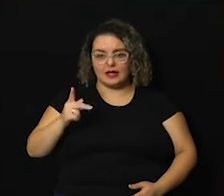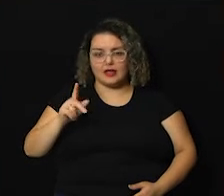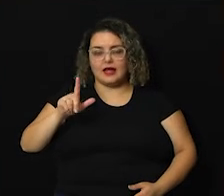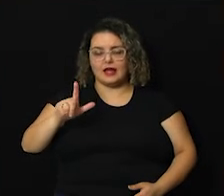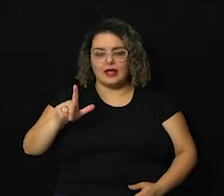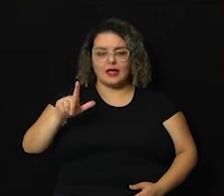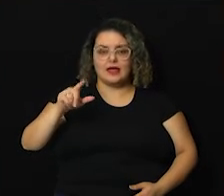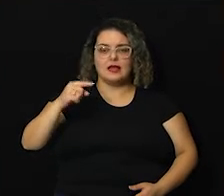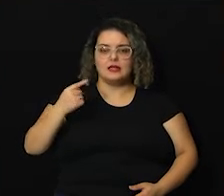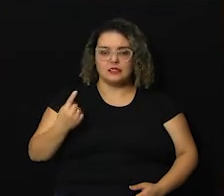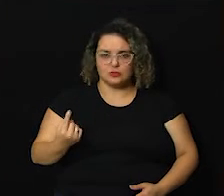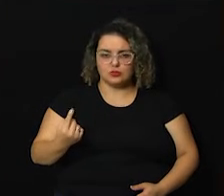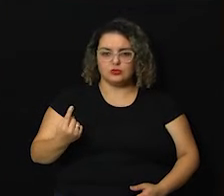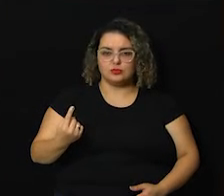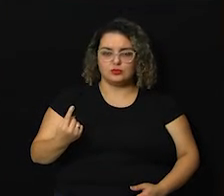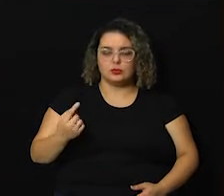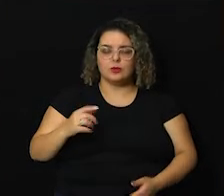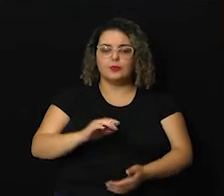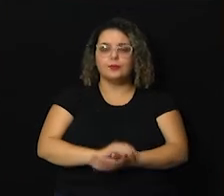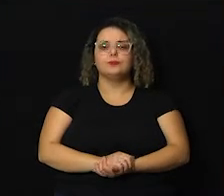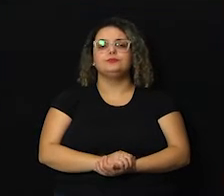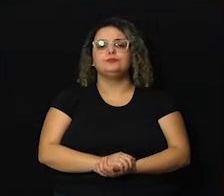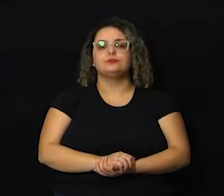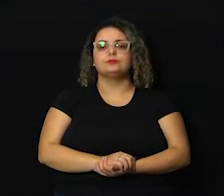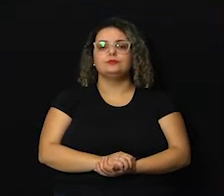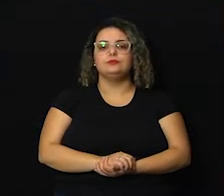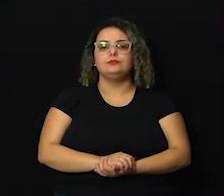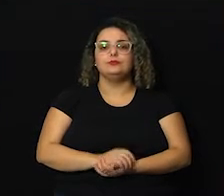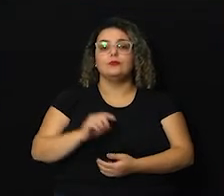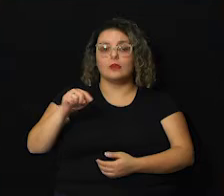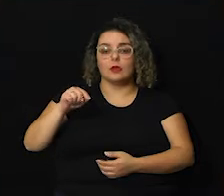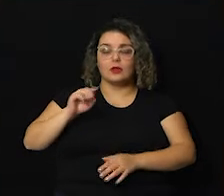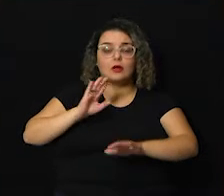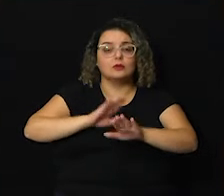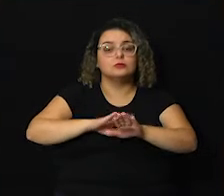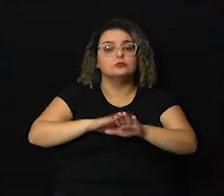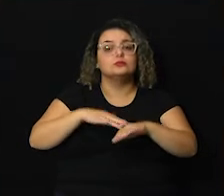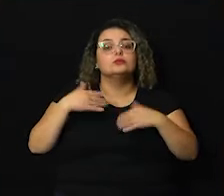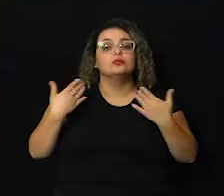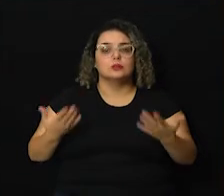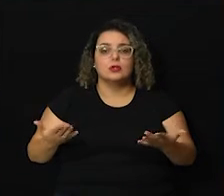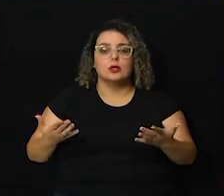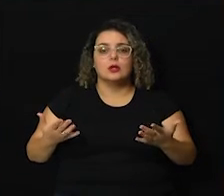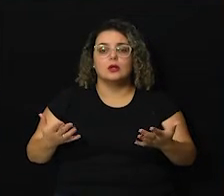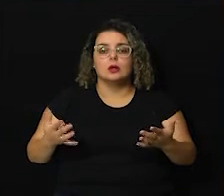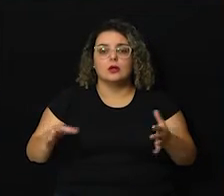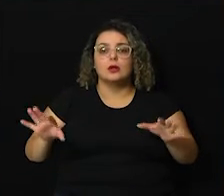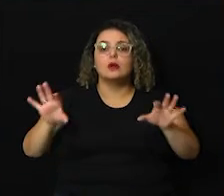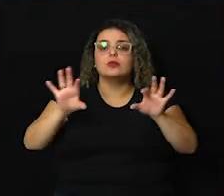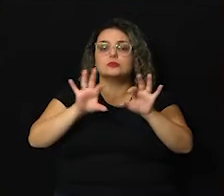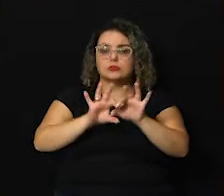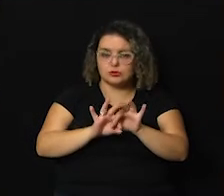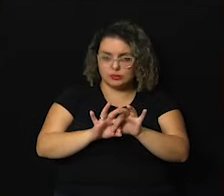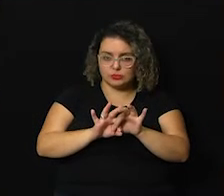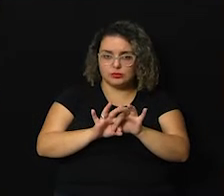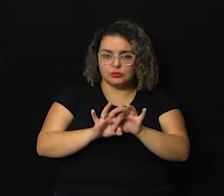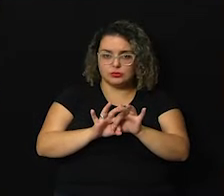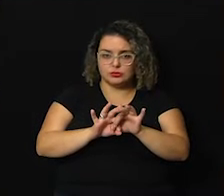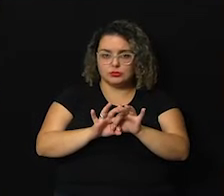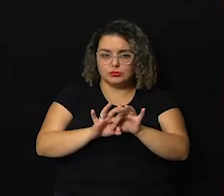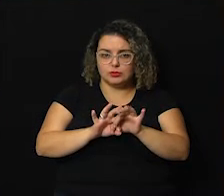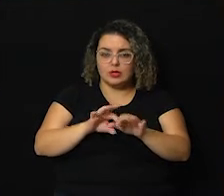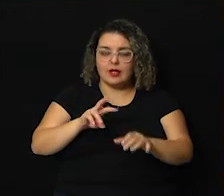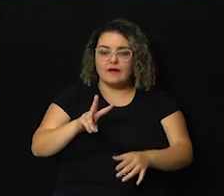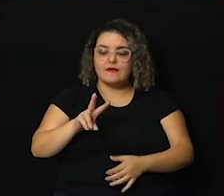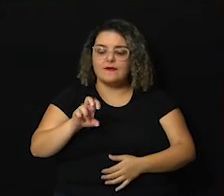VHL1, que é o gene de von Hippel-Lindau. E esse gene, a função desse gene, na verdade, ela está associada à